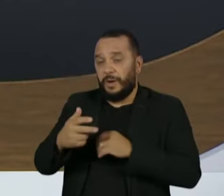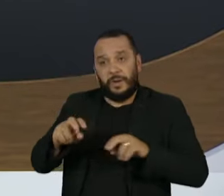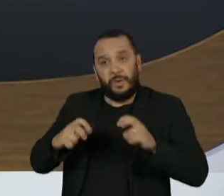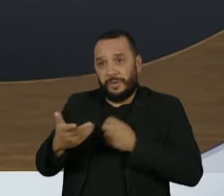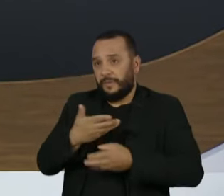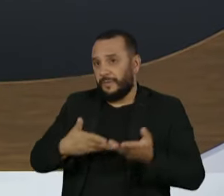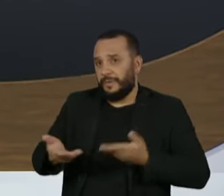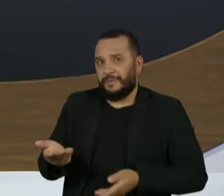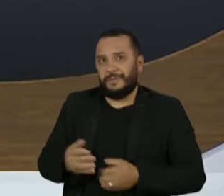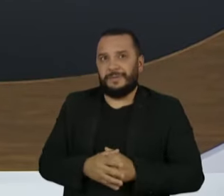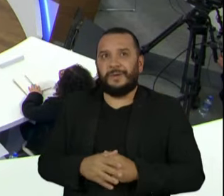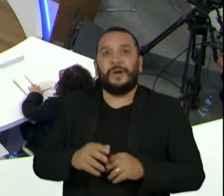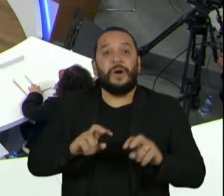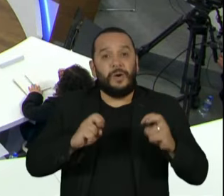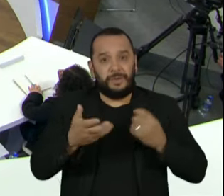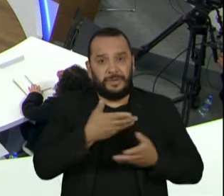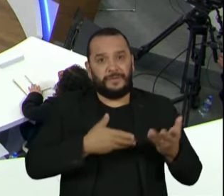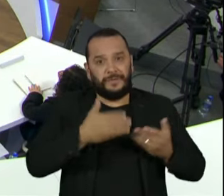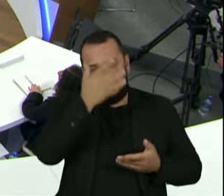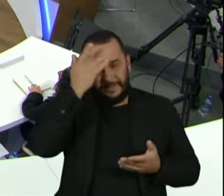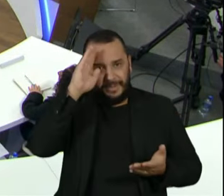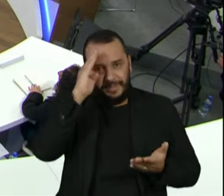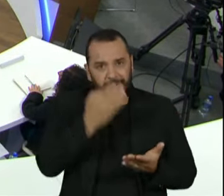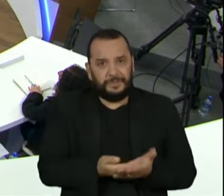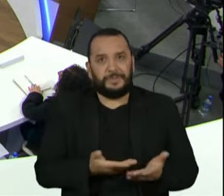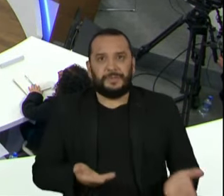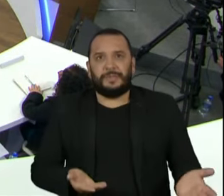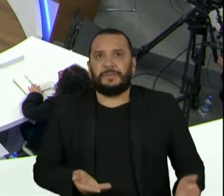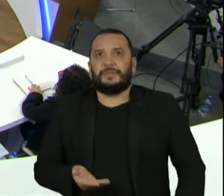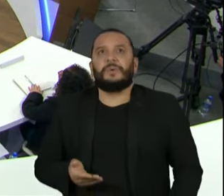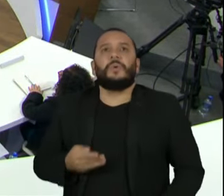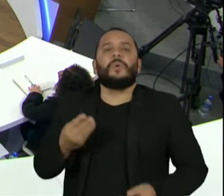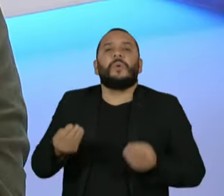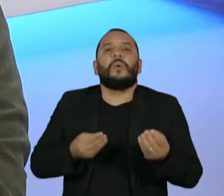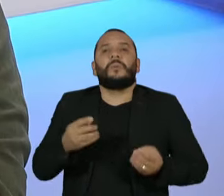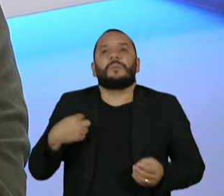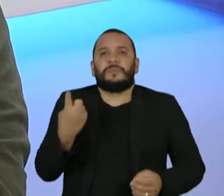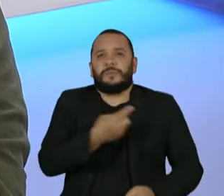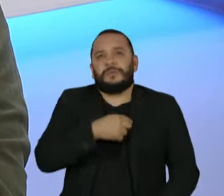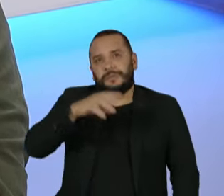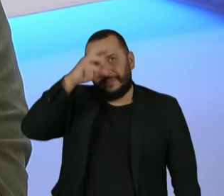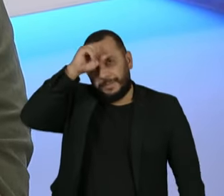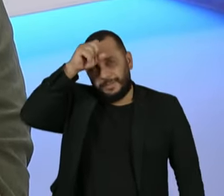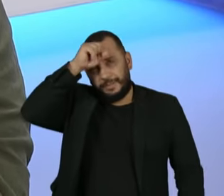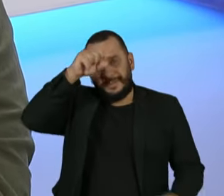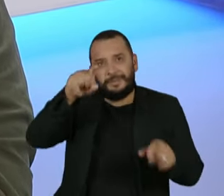credibilidade como que a gente vai aprender e ensinar